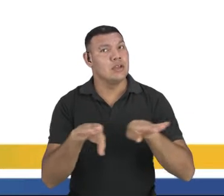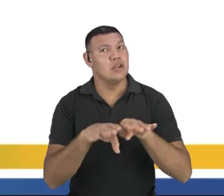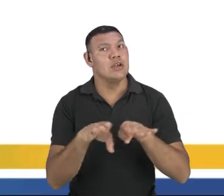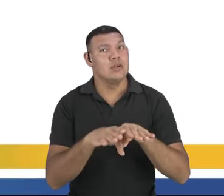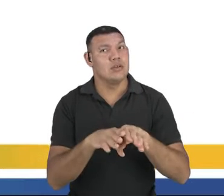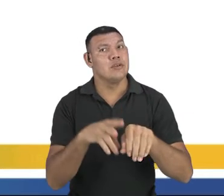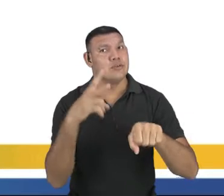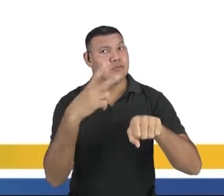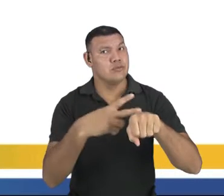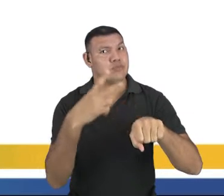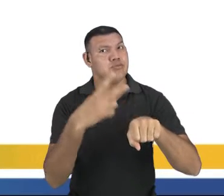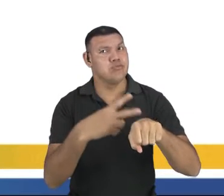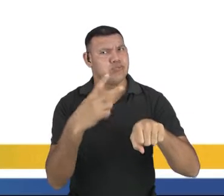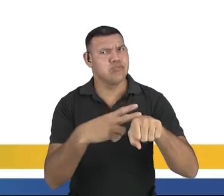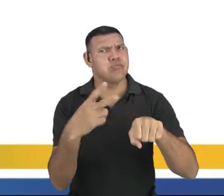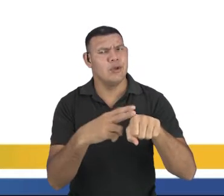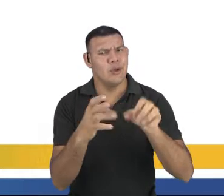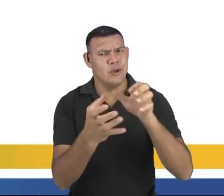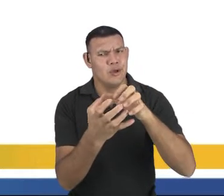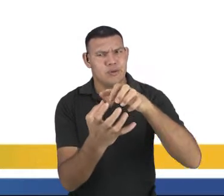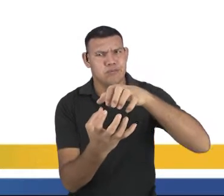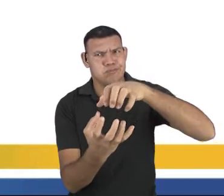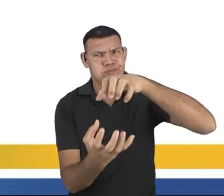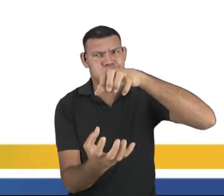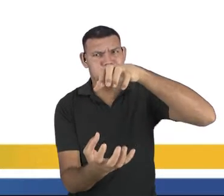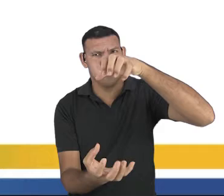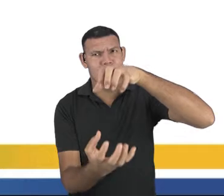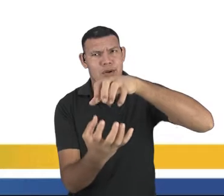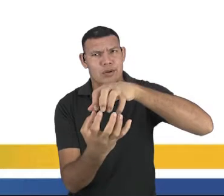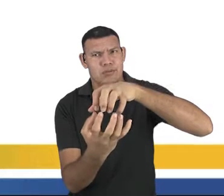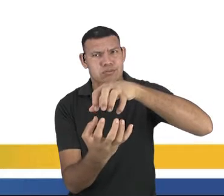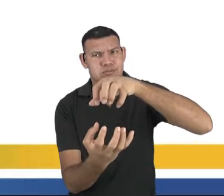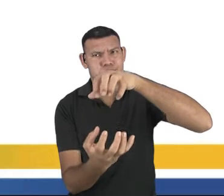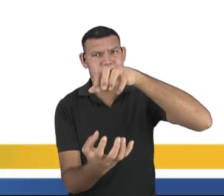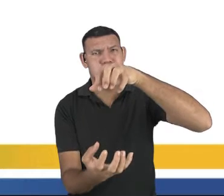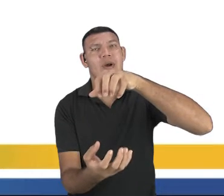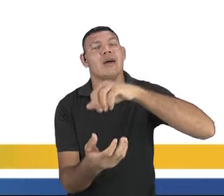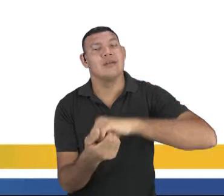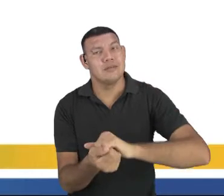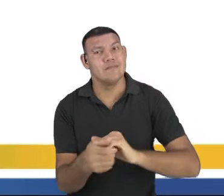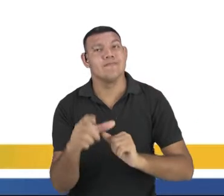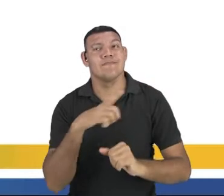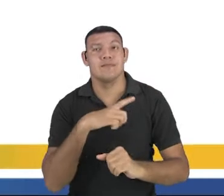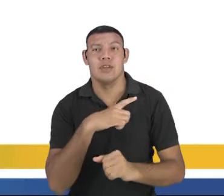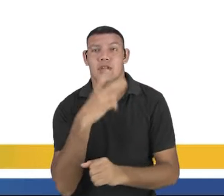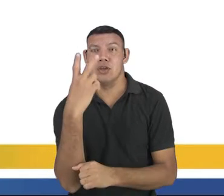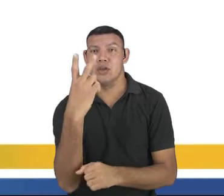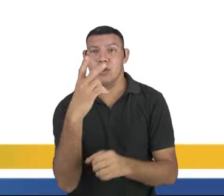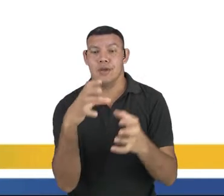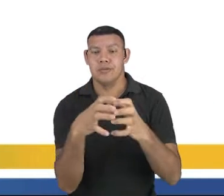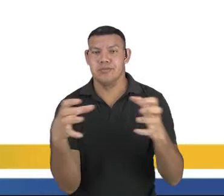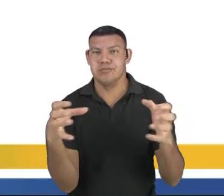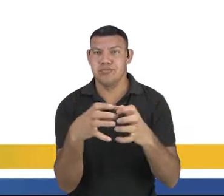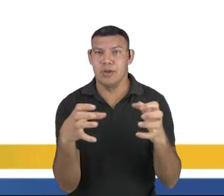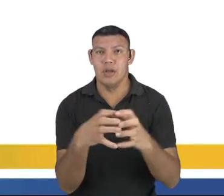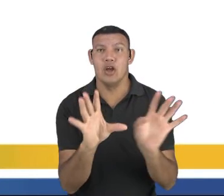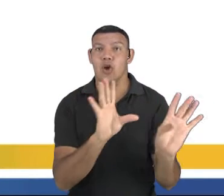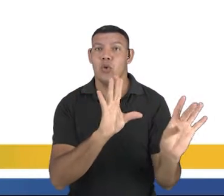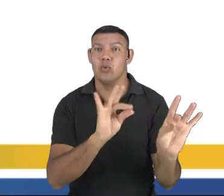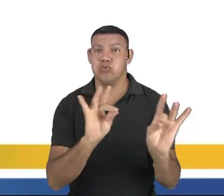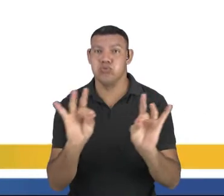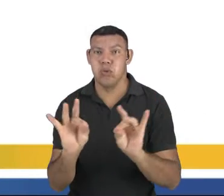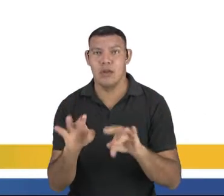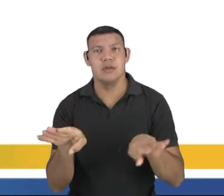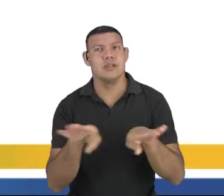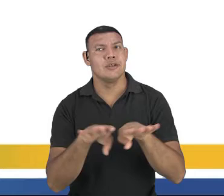próprio frasco vai dilatar um pouquinho. Então, eu tenho duas dilatações. Eu tenho a dilatação do vidro e a do frasco. Então, eu